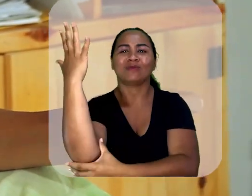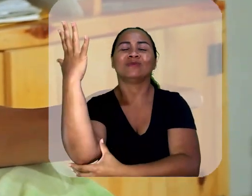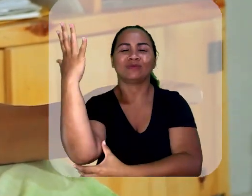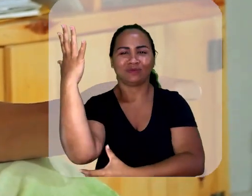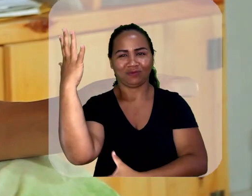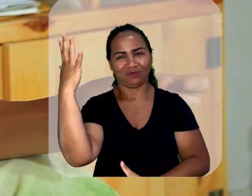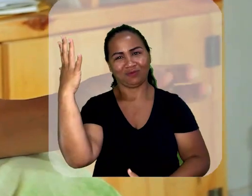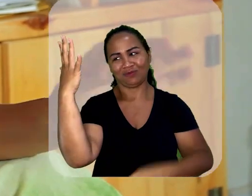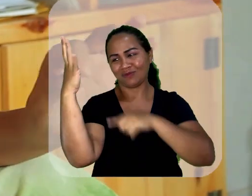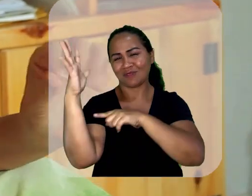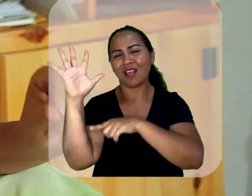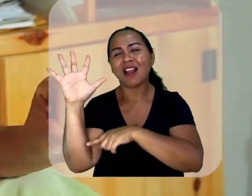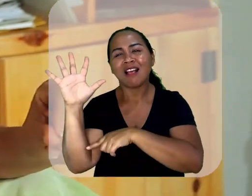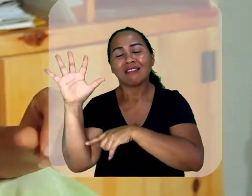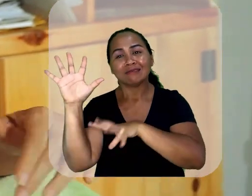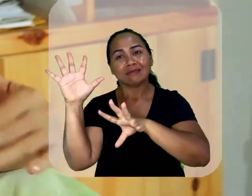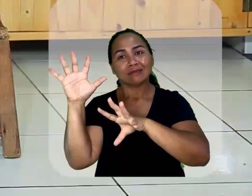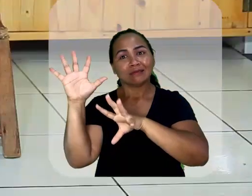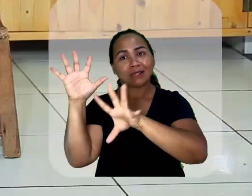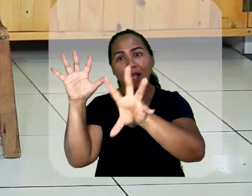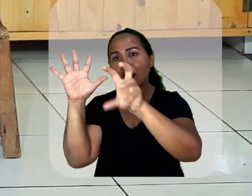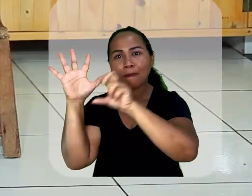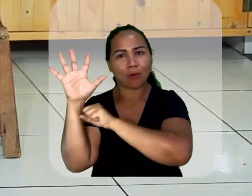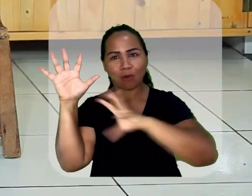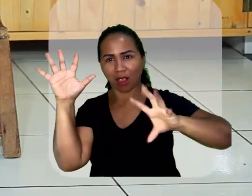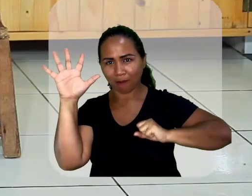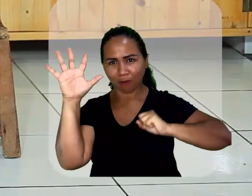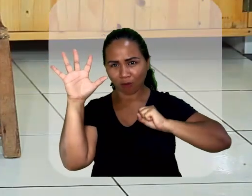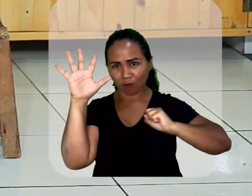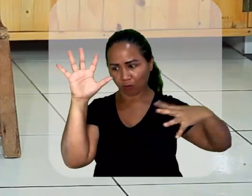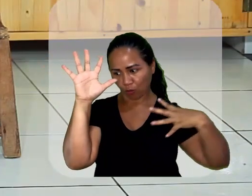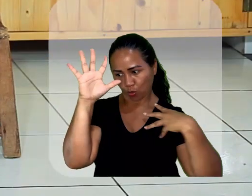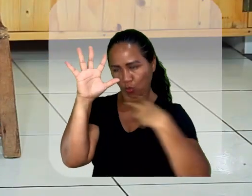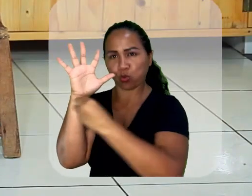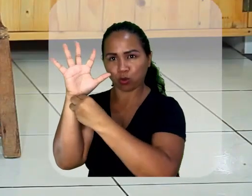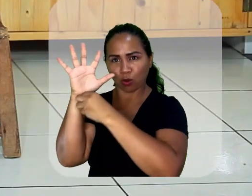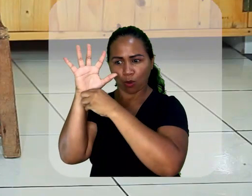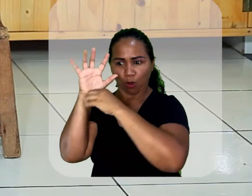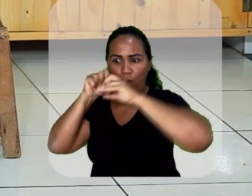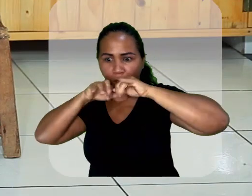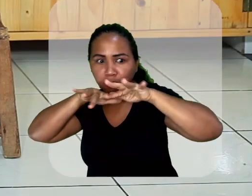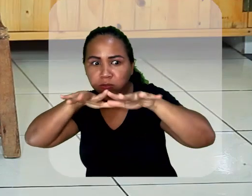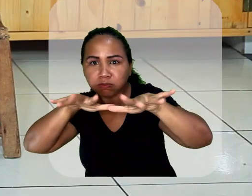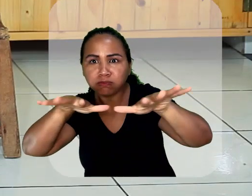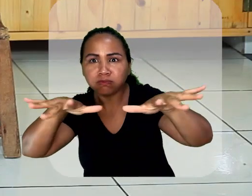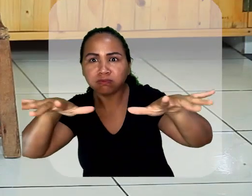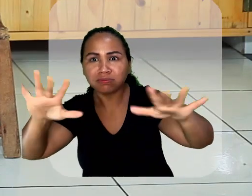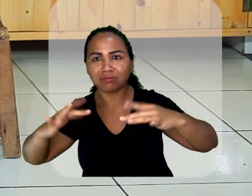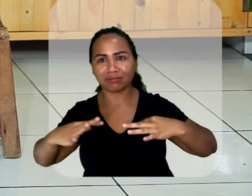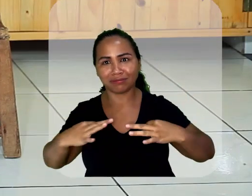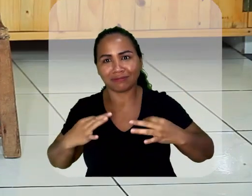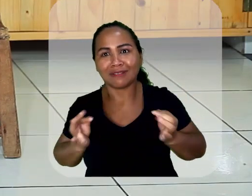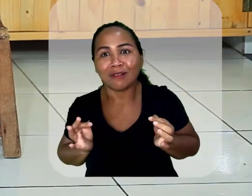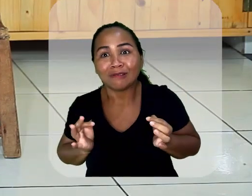Amor que a todos acolhe em sua sombra. Amor curador, amor